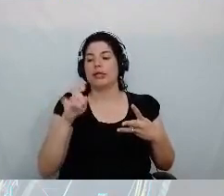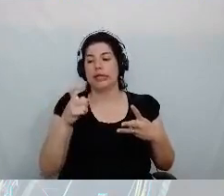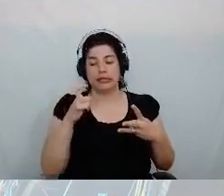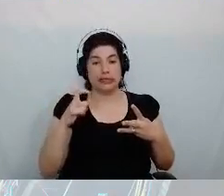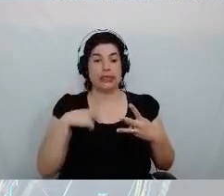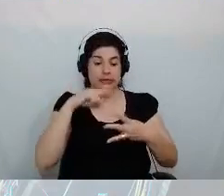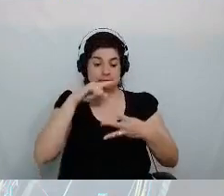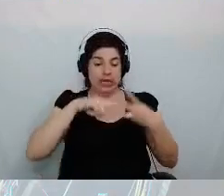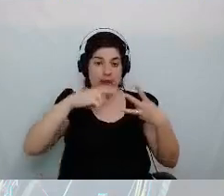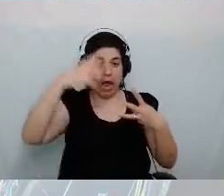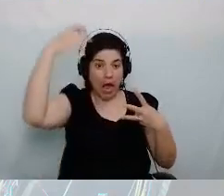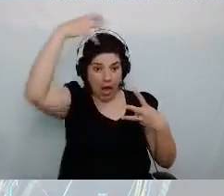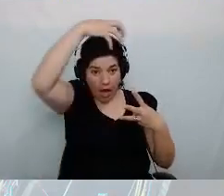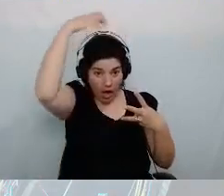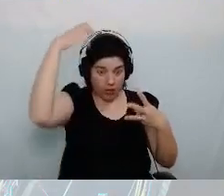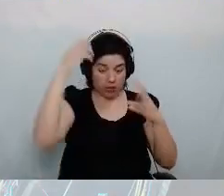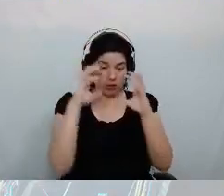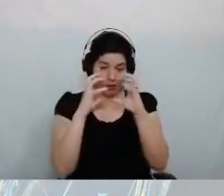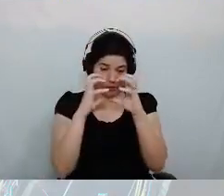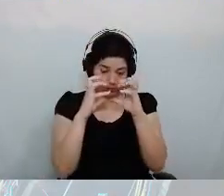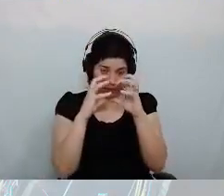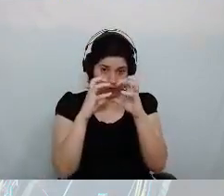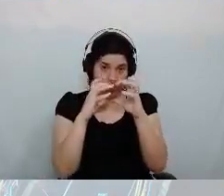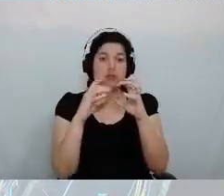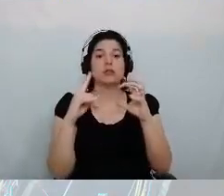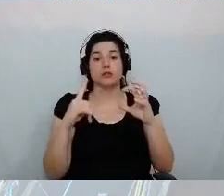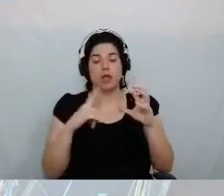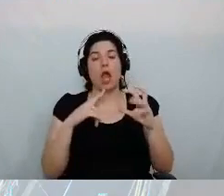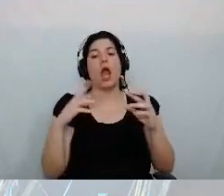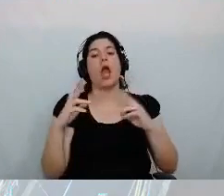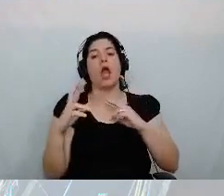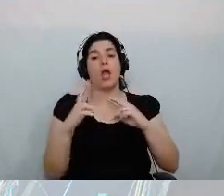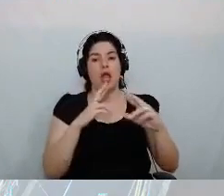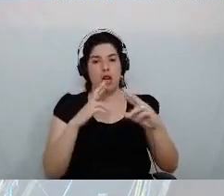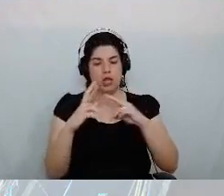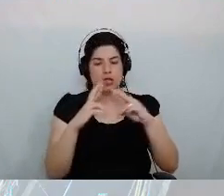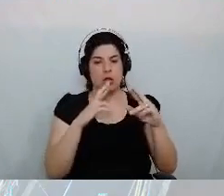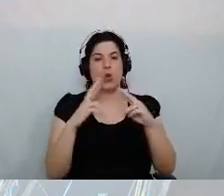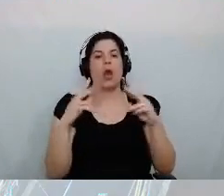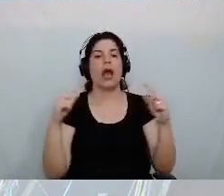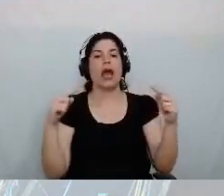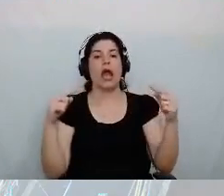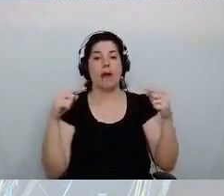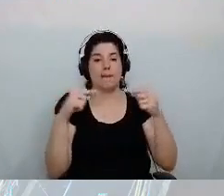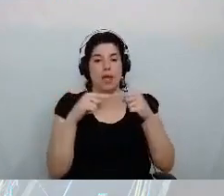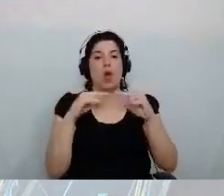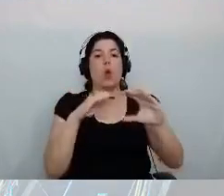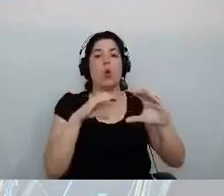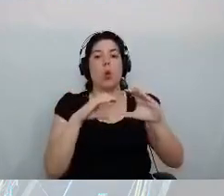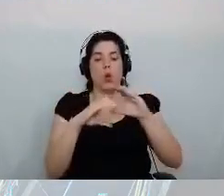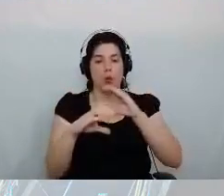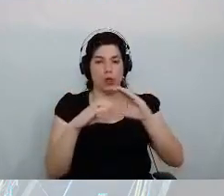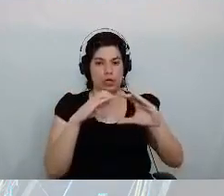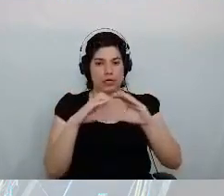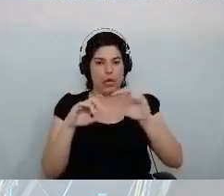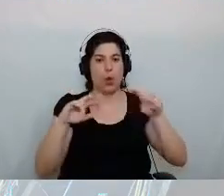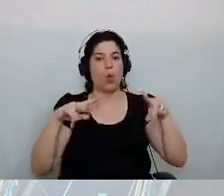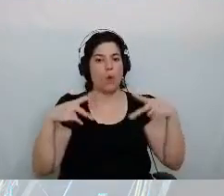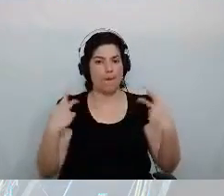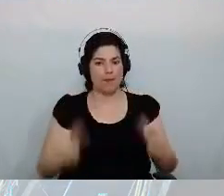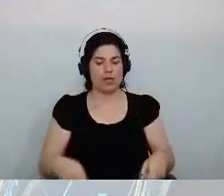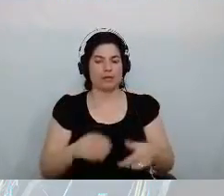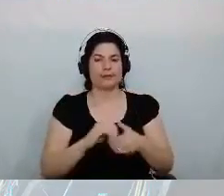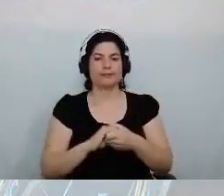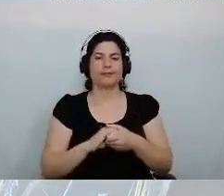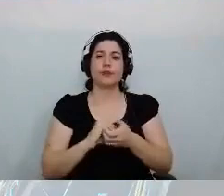têm relação, de alguma maneira, com a comunicação humana. Quando a gente começa